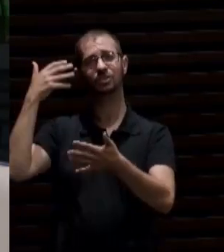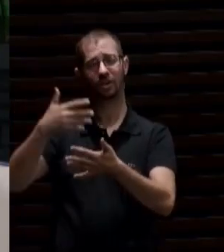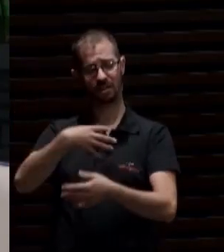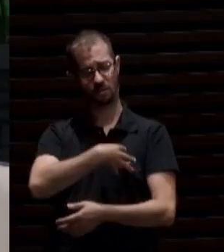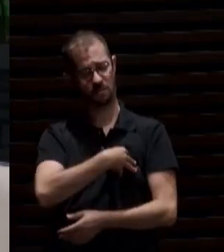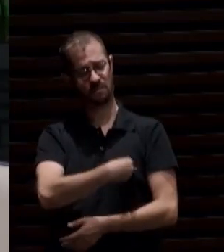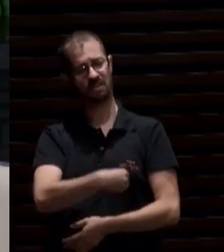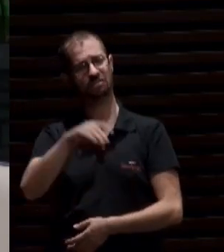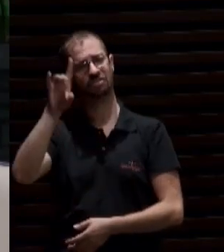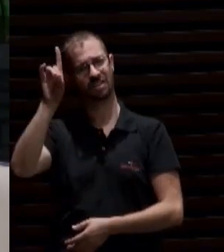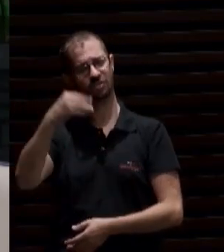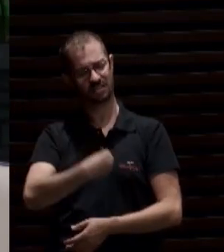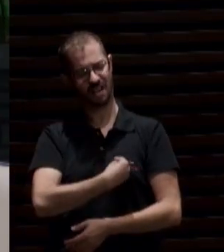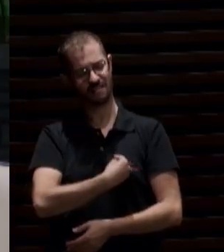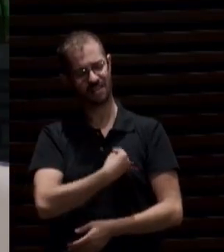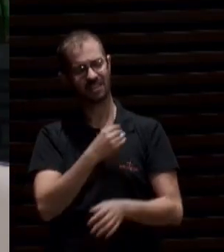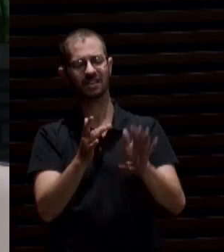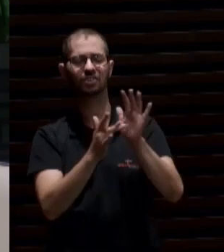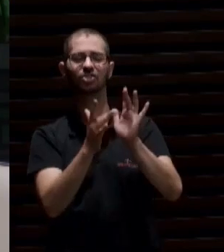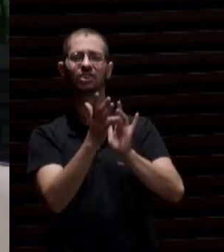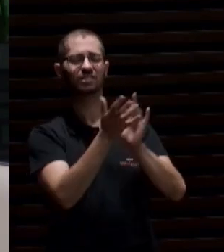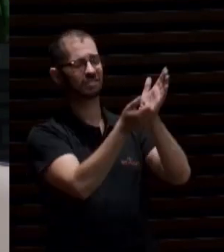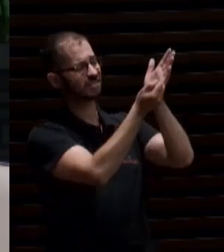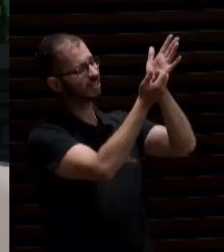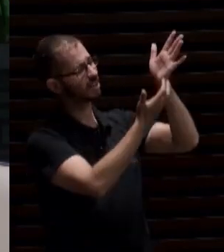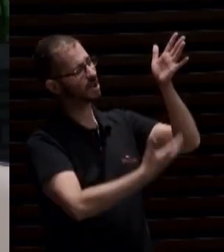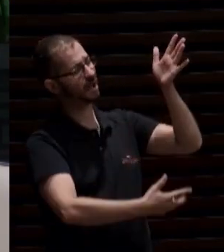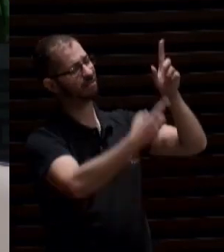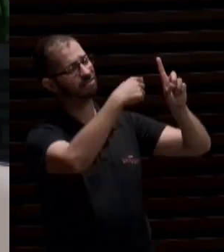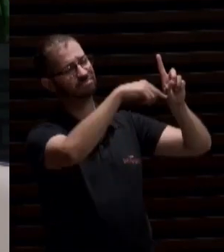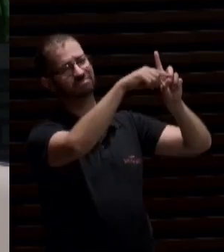Deus. Custou o sangue dele sendo derramado na cruz do Calvário.